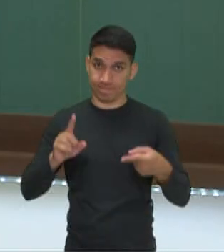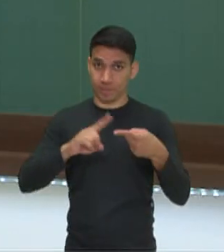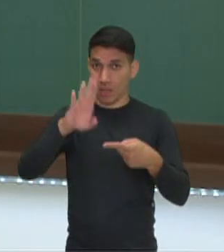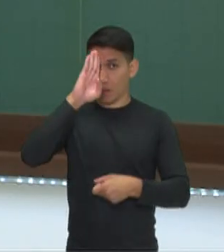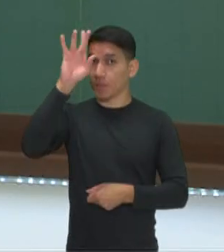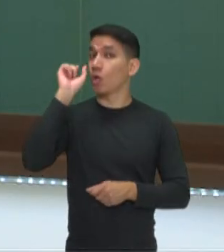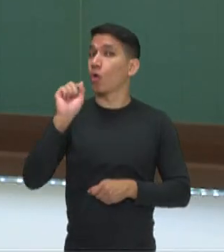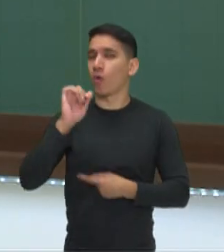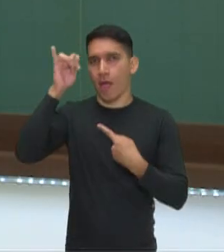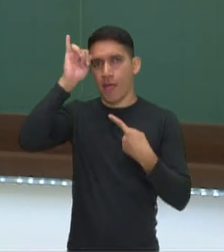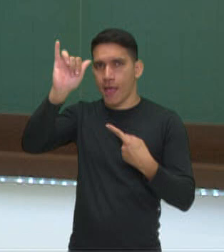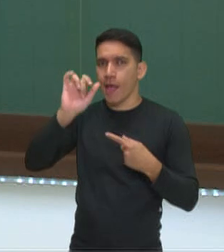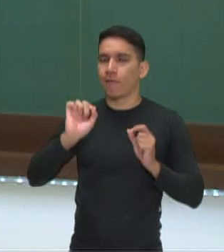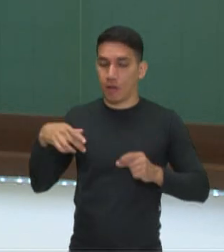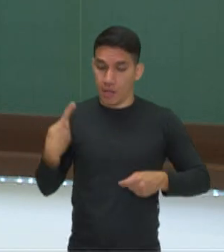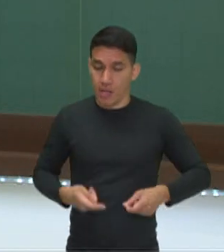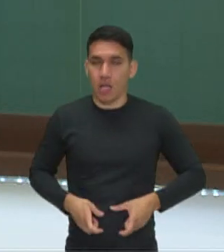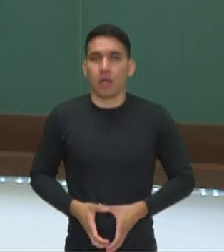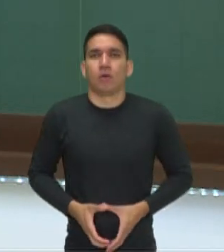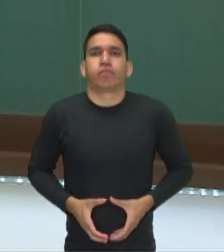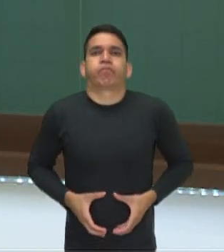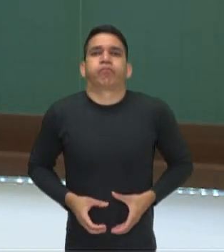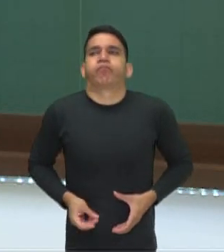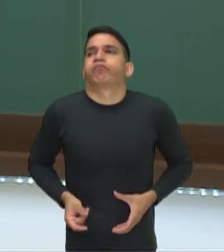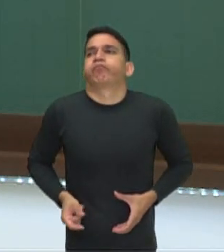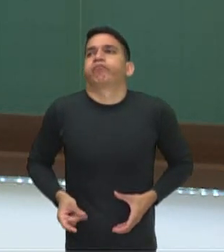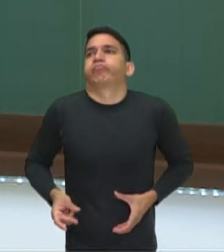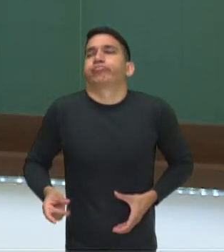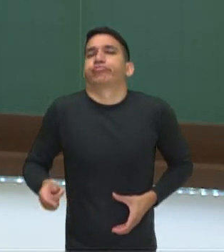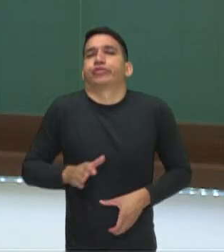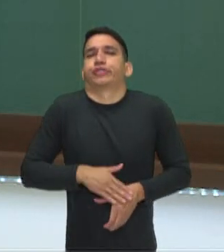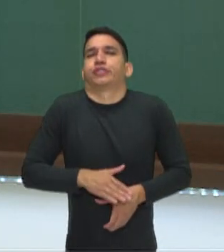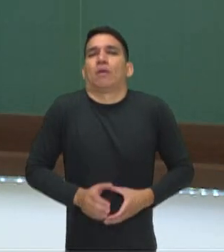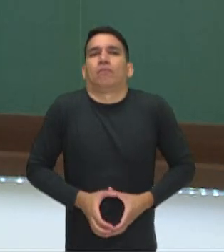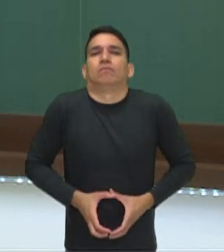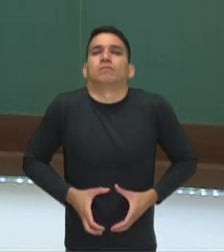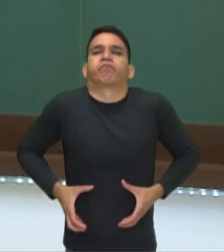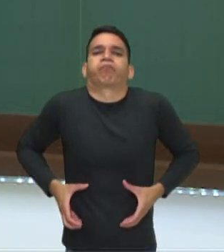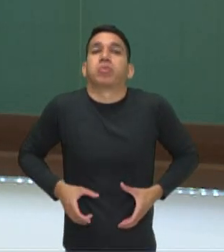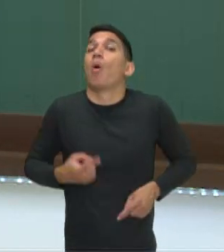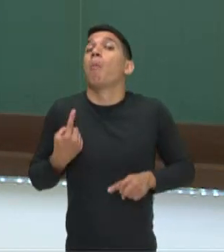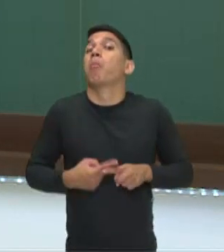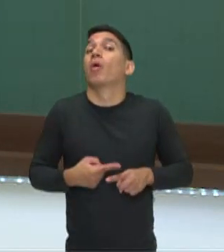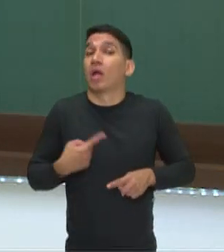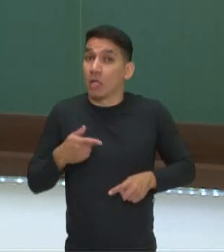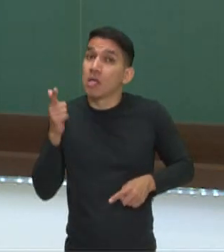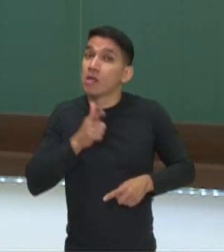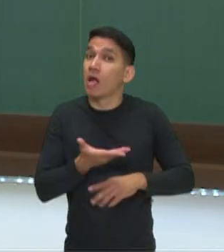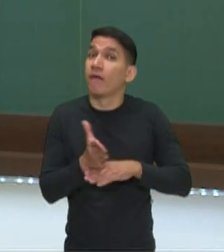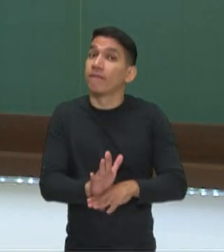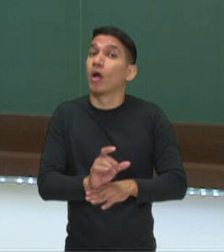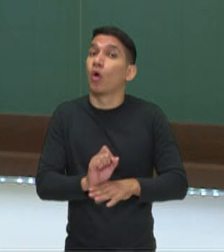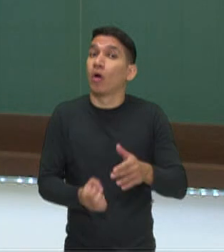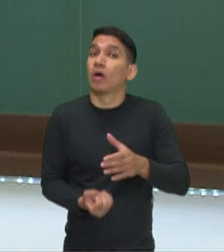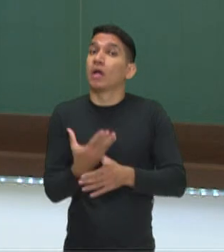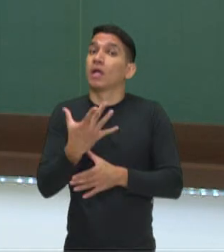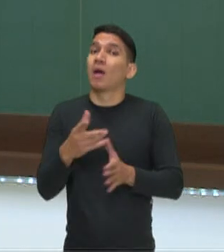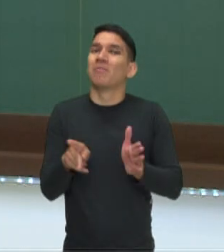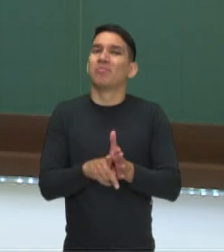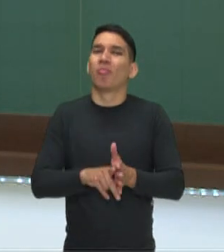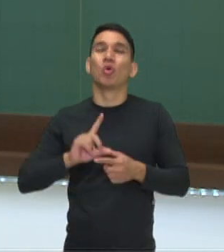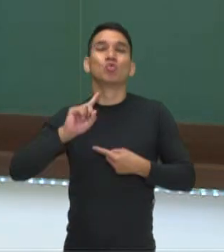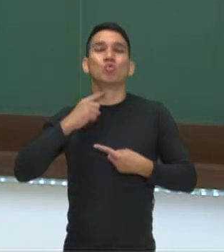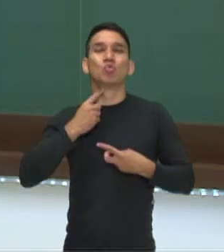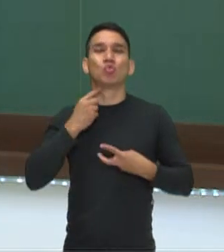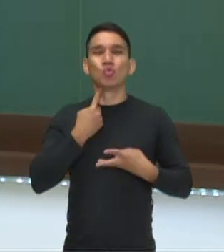Principalmente evitar manter a bexiga cheia por muito tempo, tá? Porque isso favorece o surgimento de